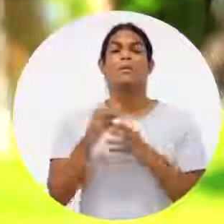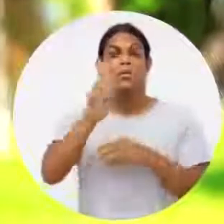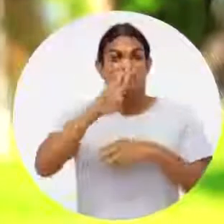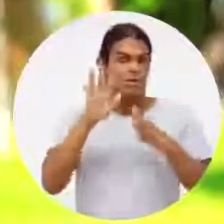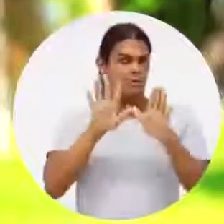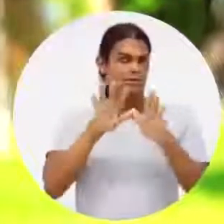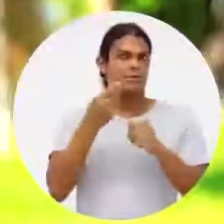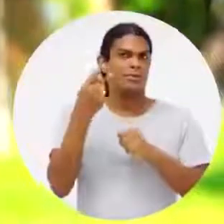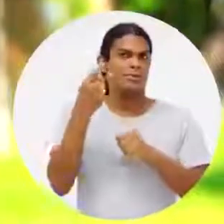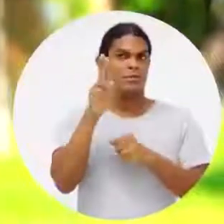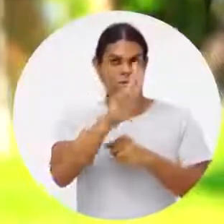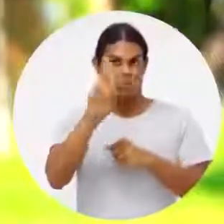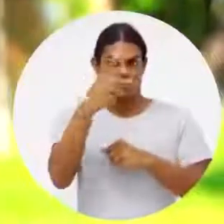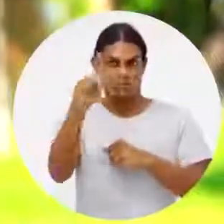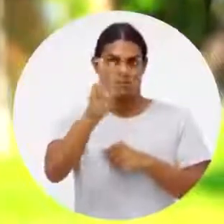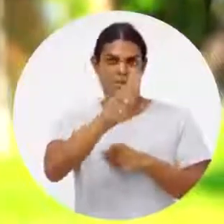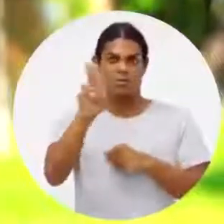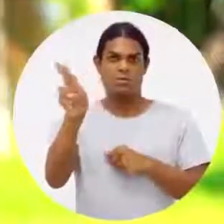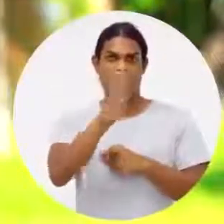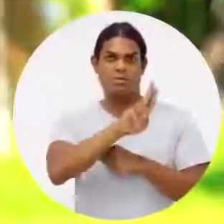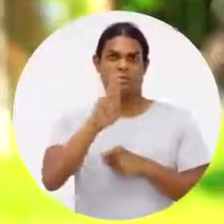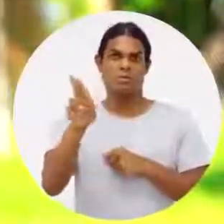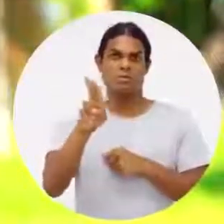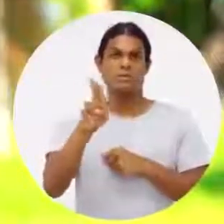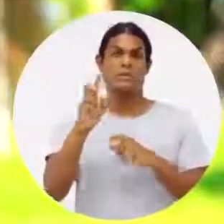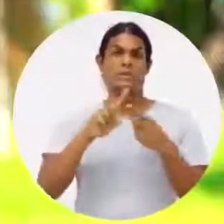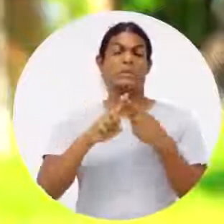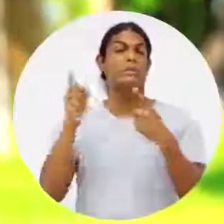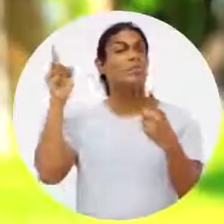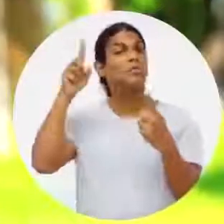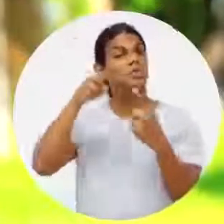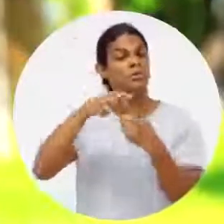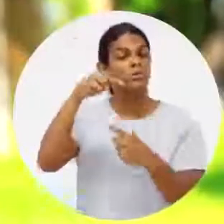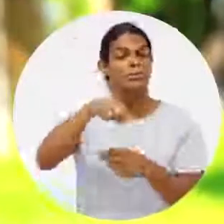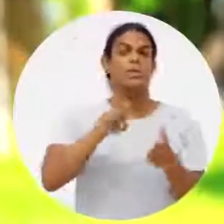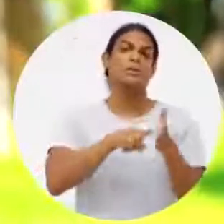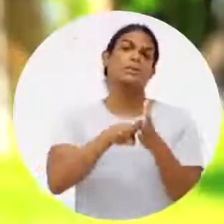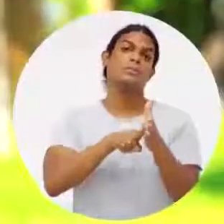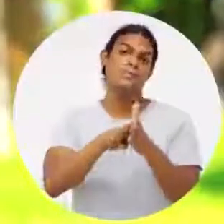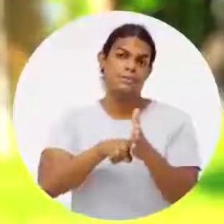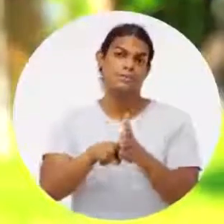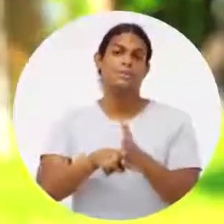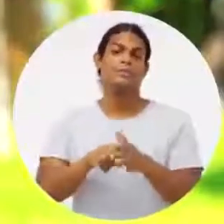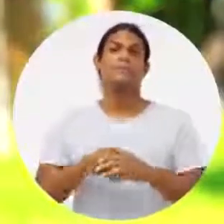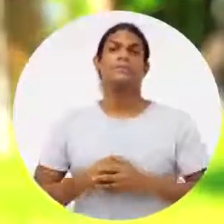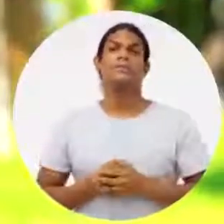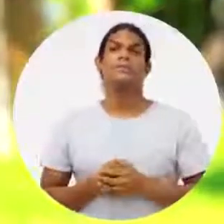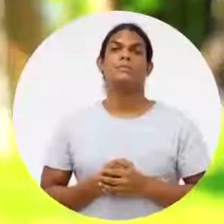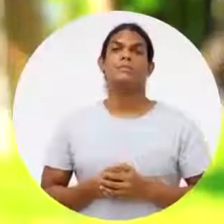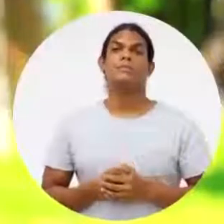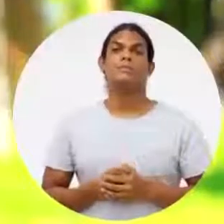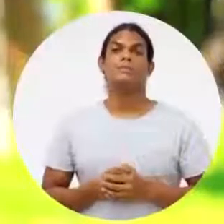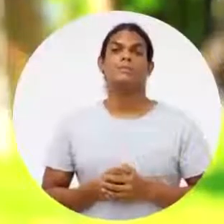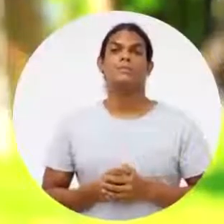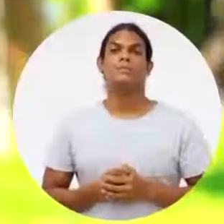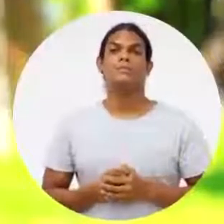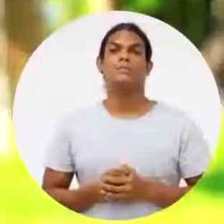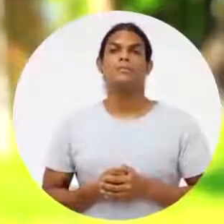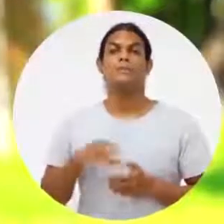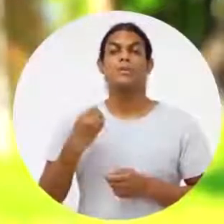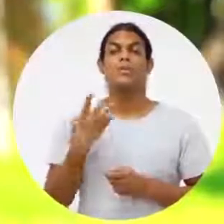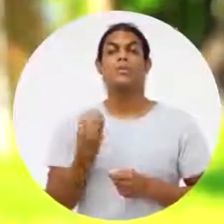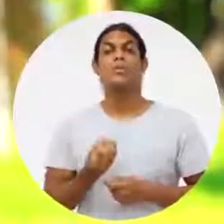nome do participante, se for relevante, e o objetivo dessa pesquisa, ou o objetivo pelo qual você